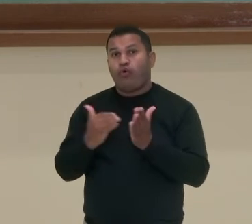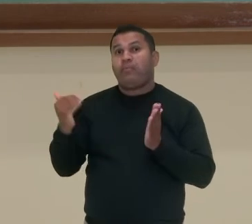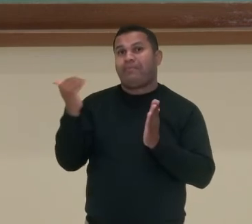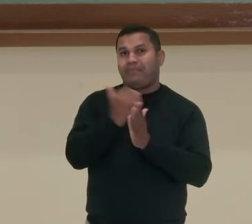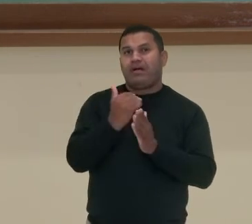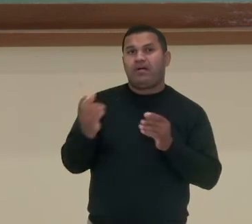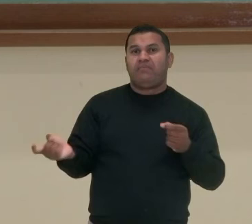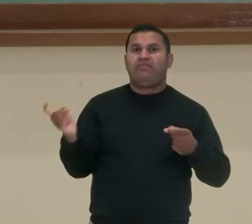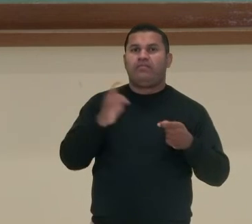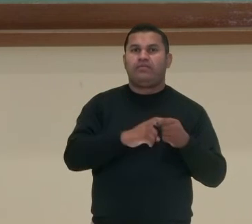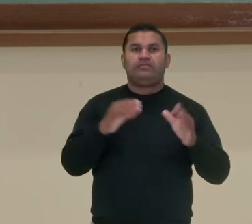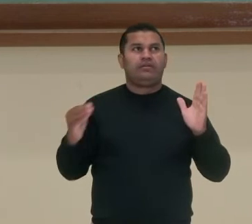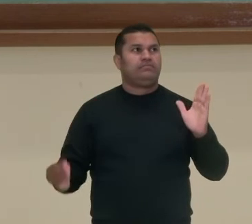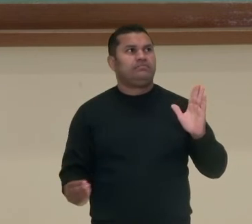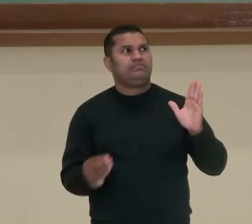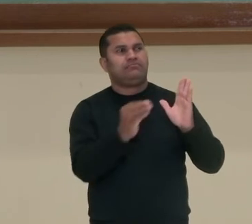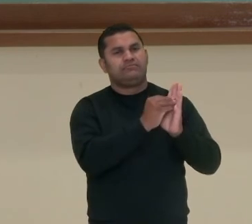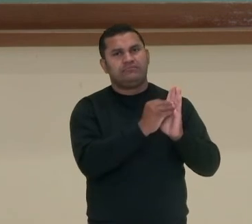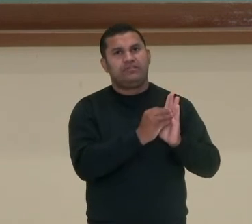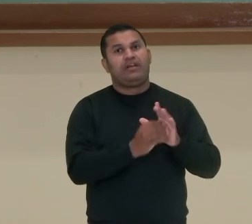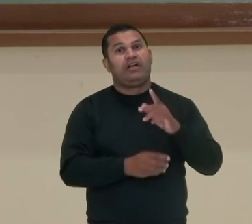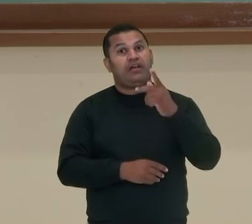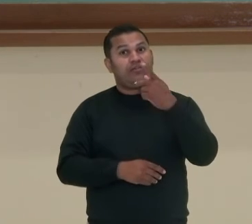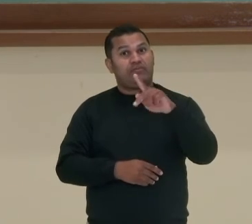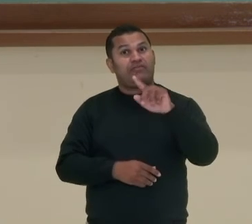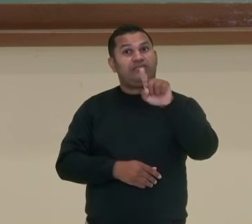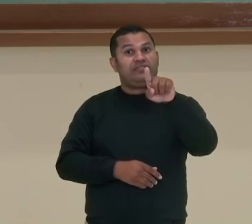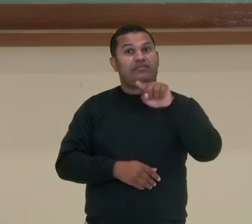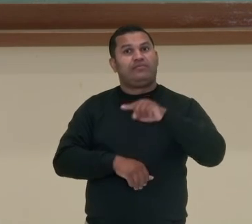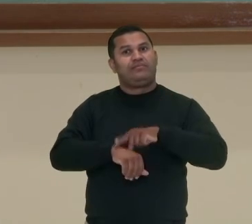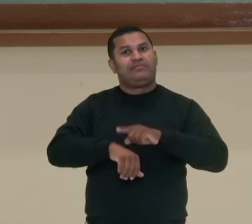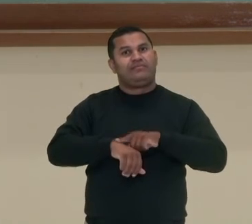importante. Senhor do seu tempo, isso é importante.